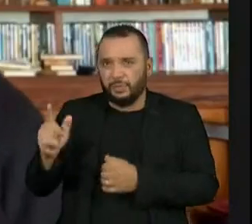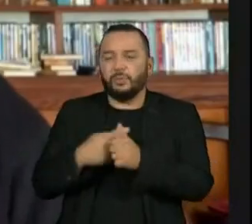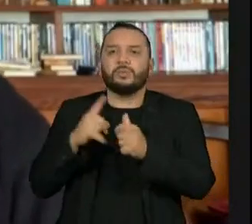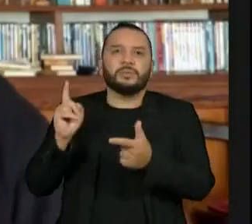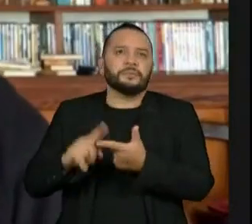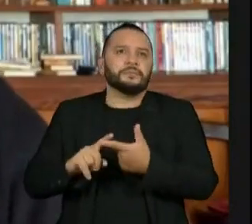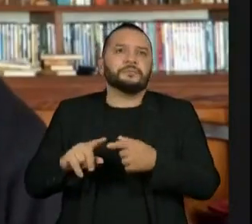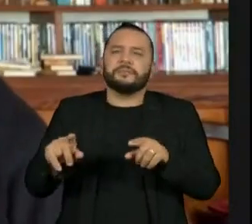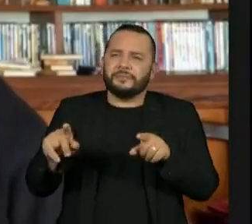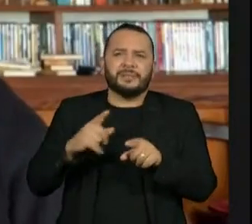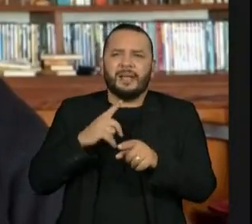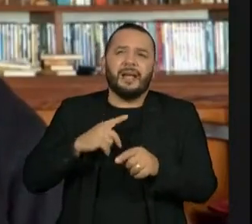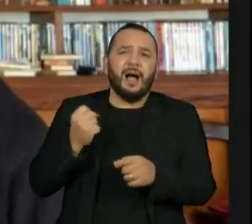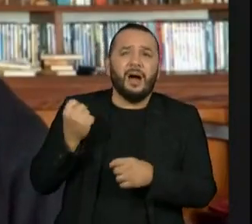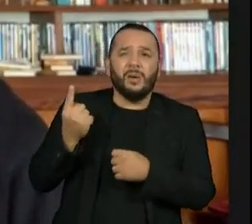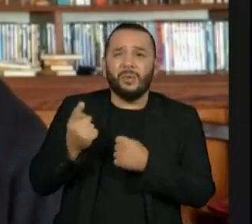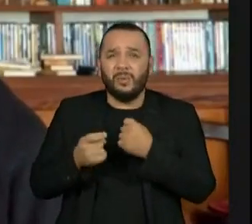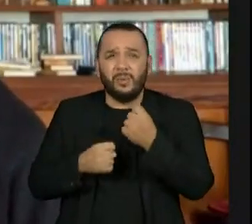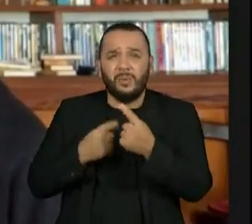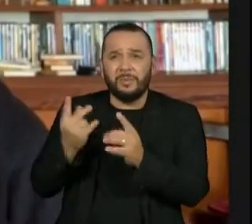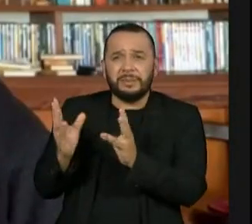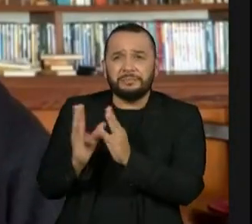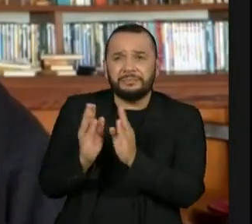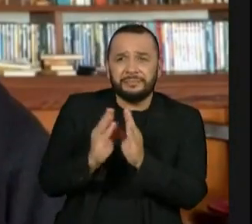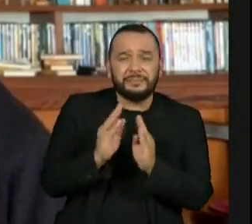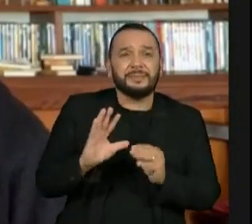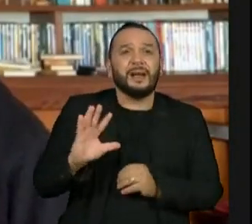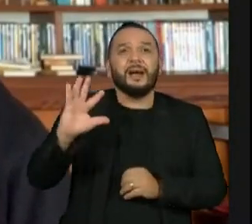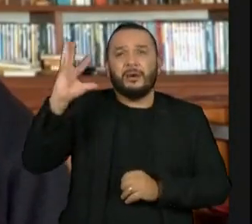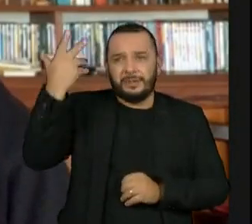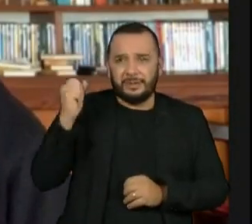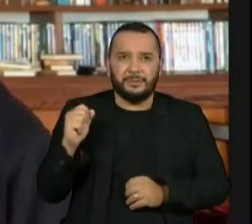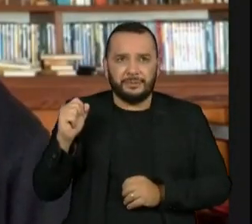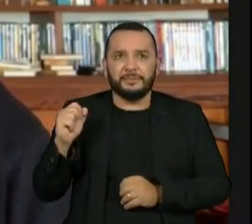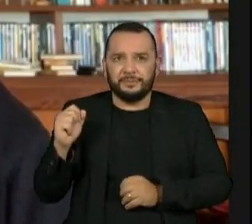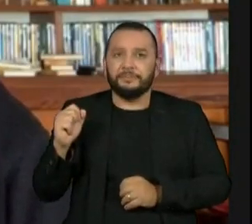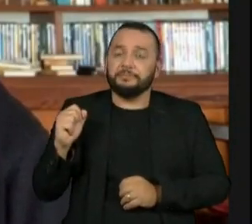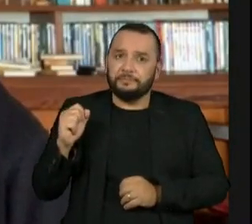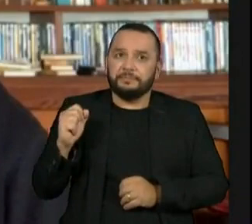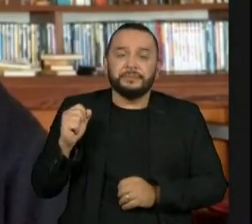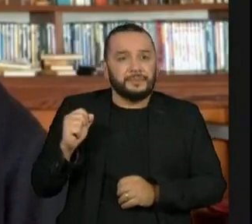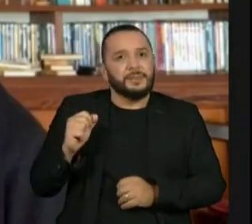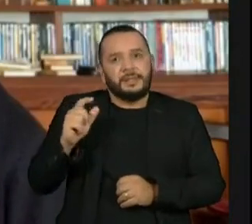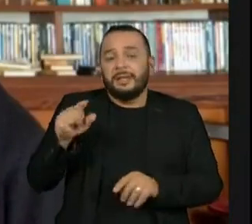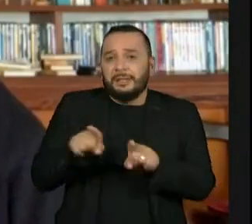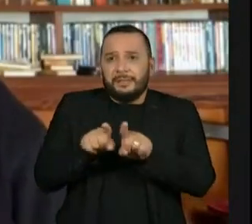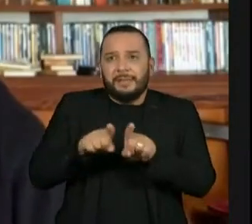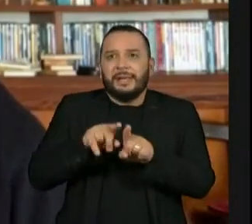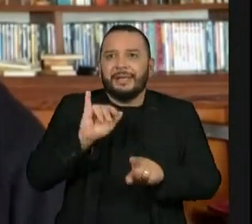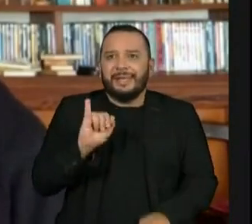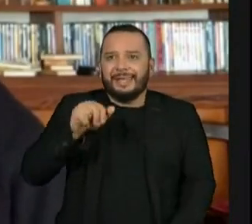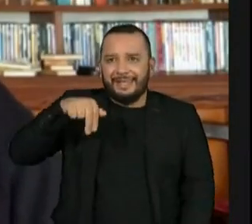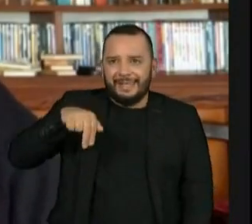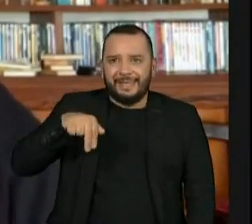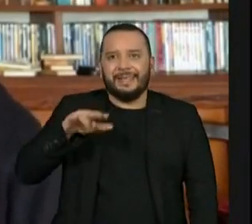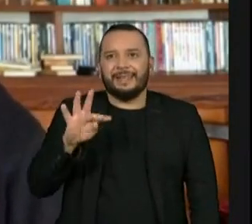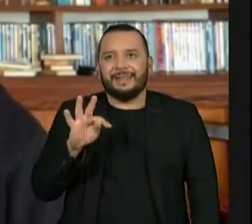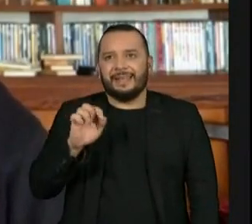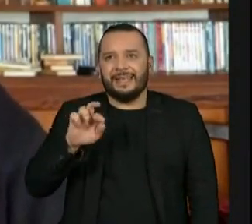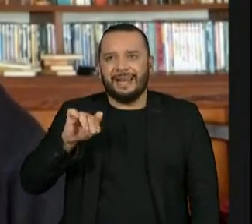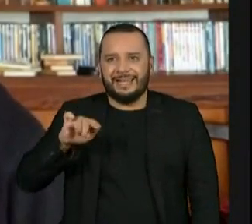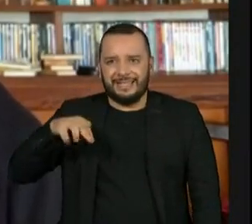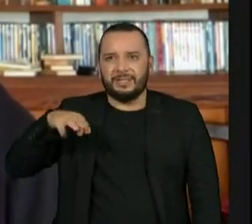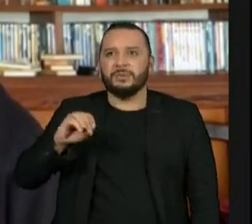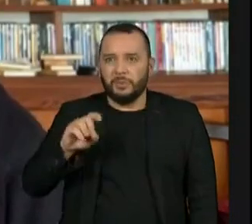E você precisa citar também o integralismo, né? Também é uma consequência da Semana de Arte Moderna. Plínio Salgado, né,